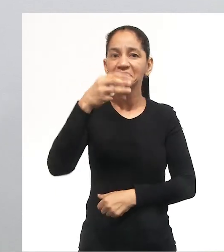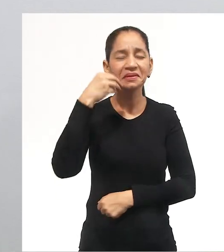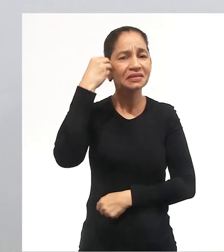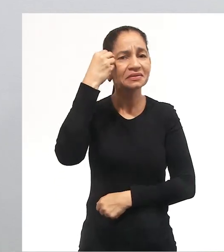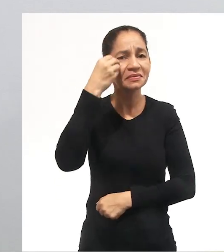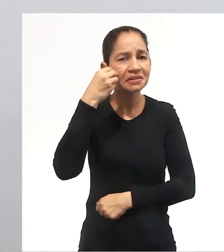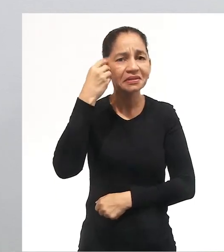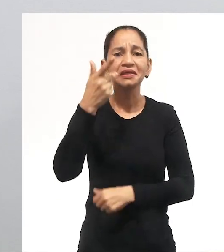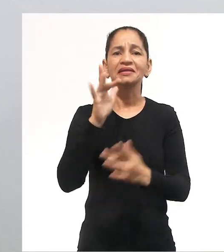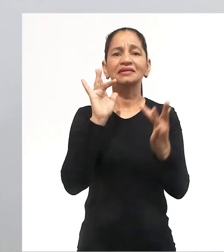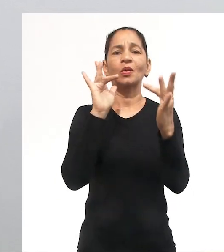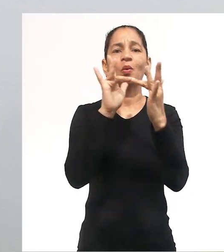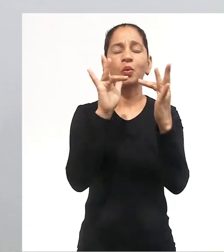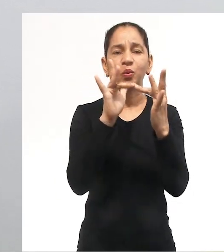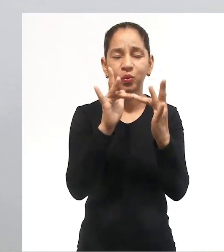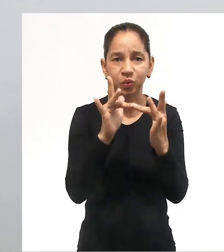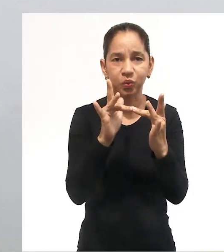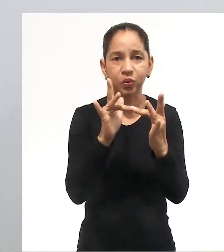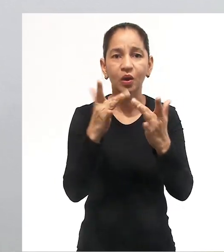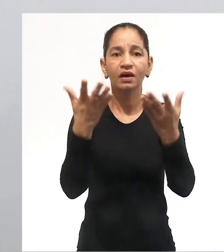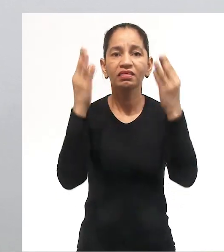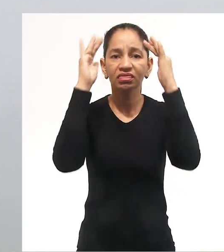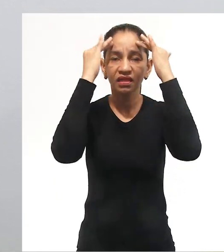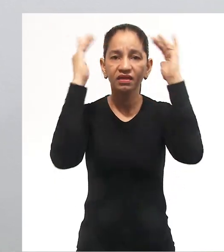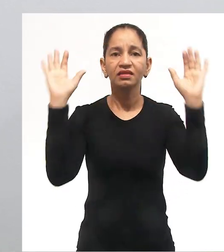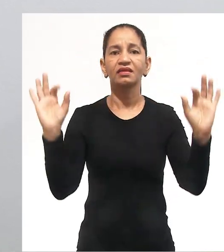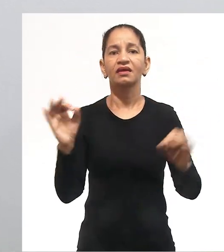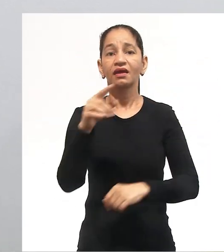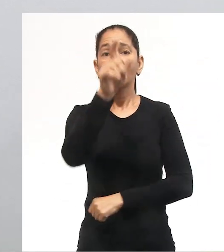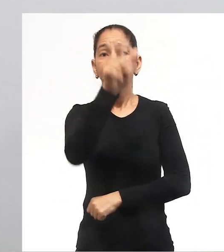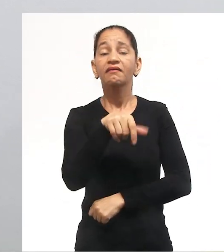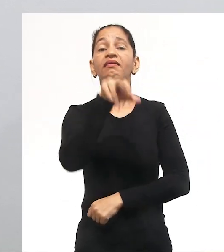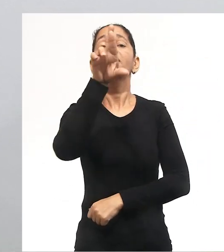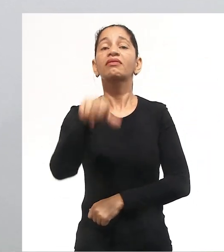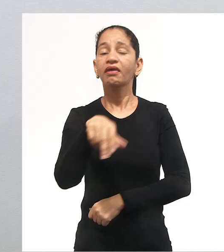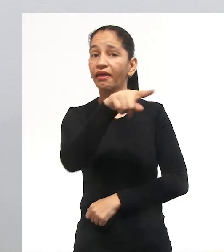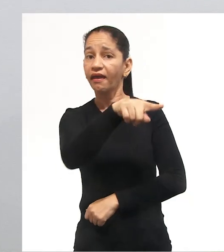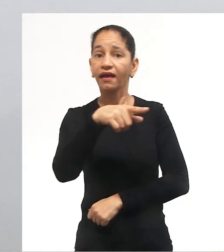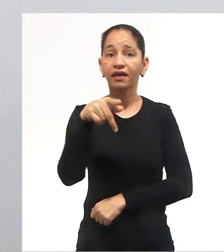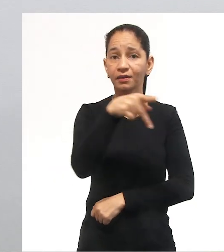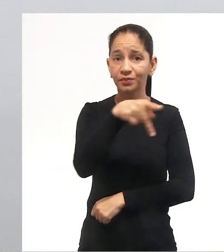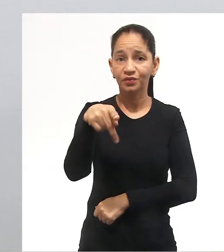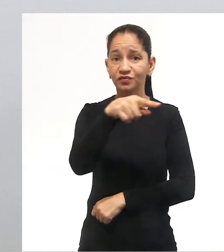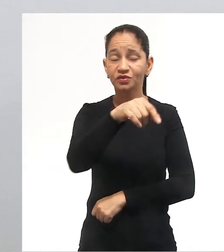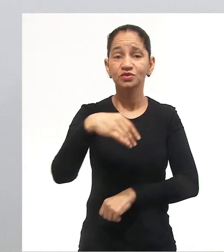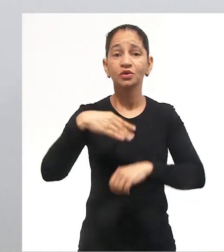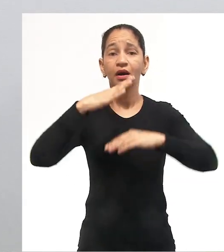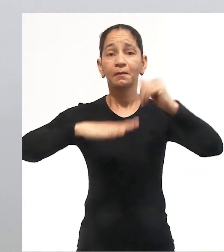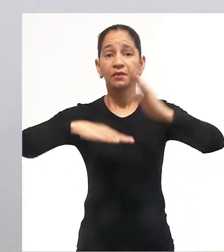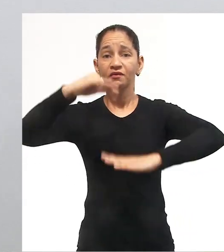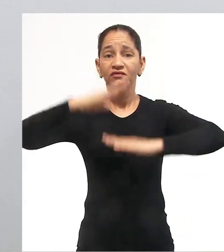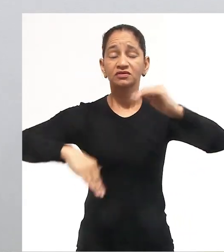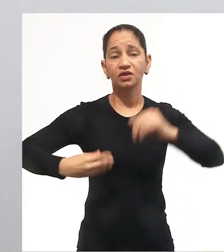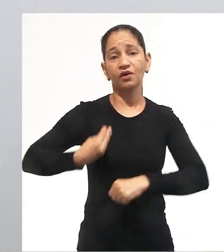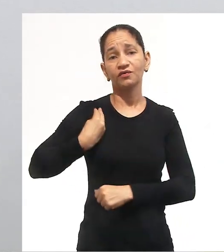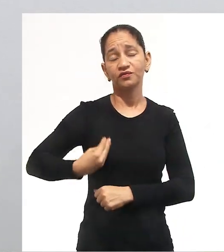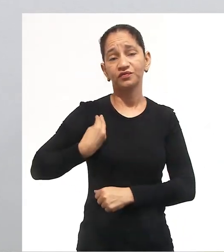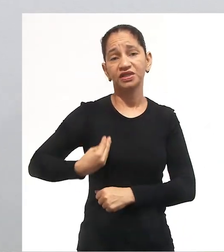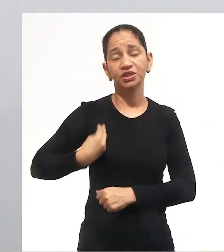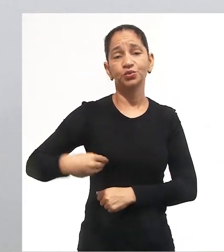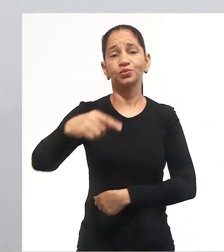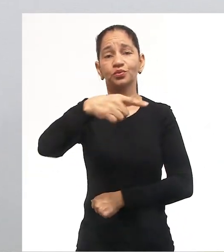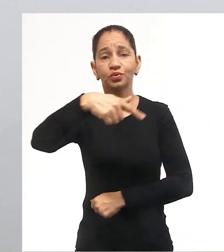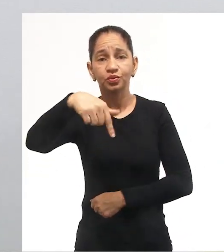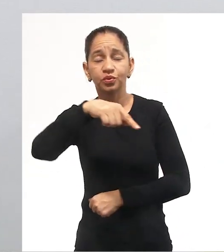primeira experiência, o primeiro contato de entender quem era aquele sujeito, no caso a professora, como que se dá a vivência